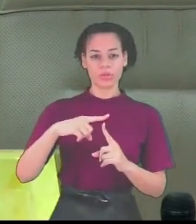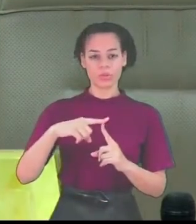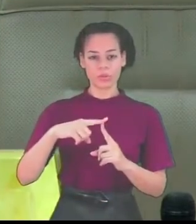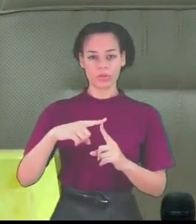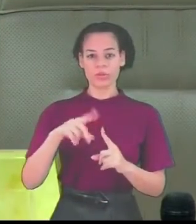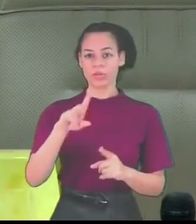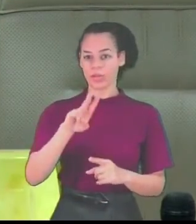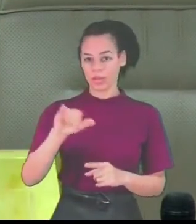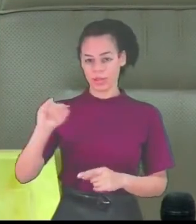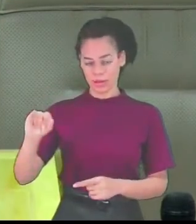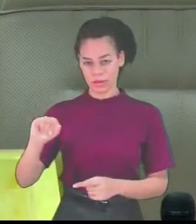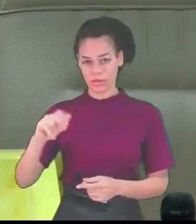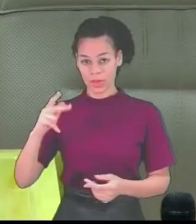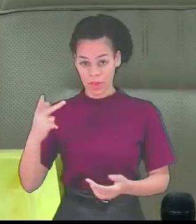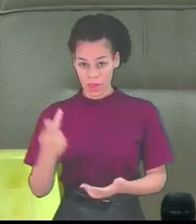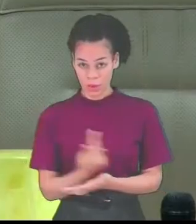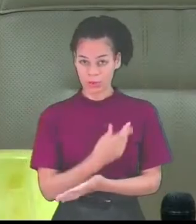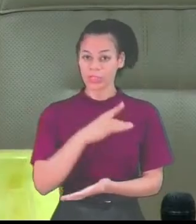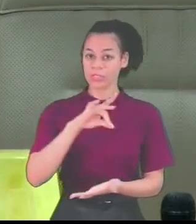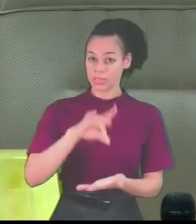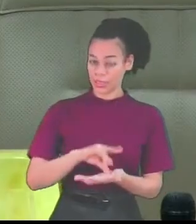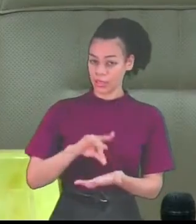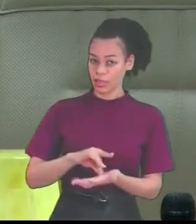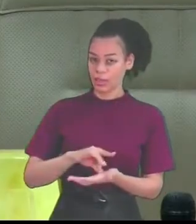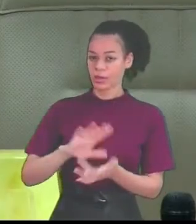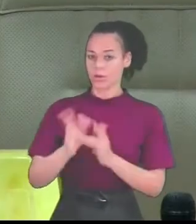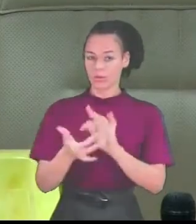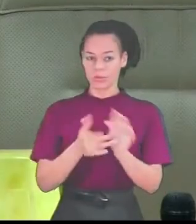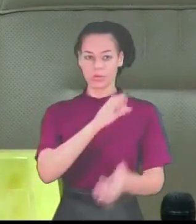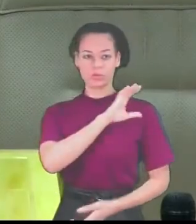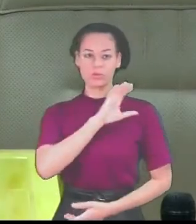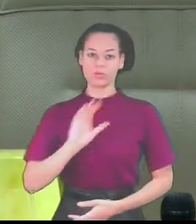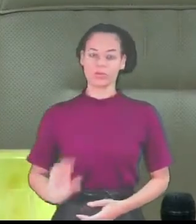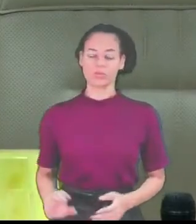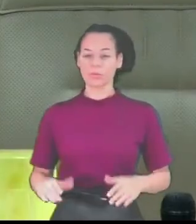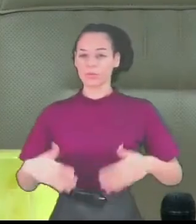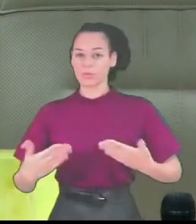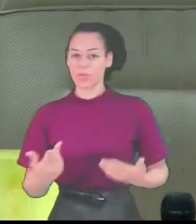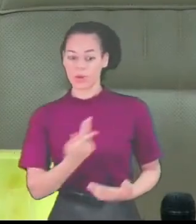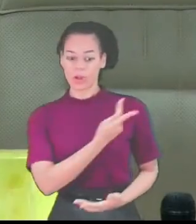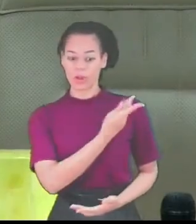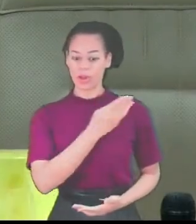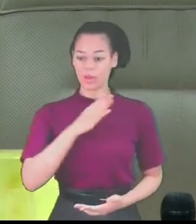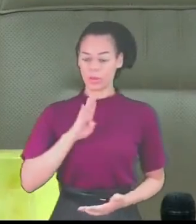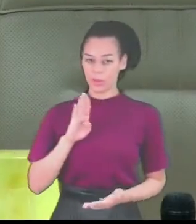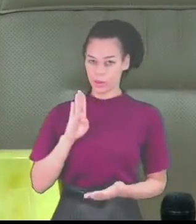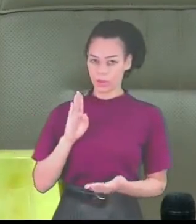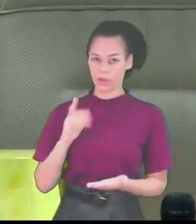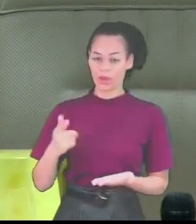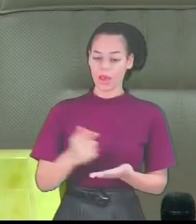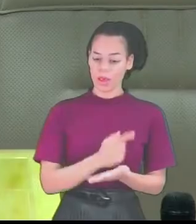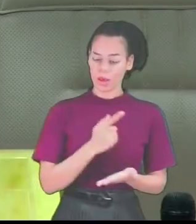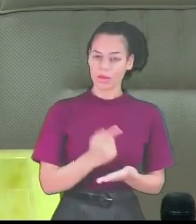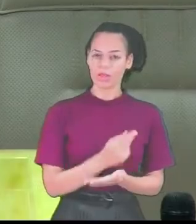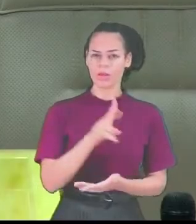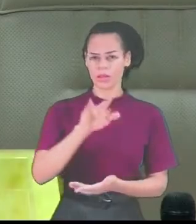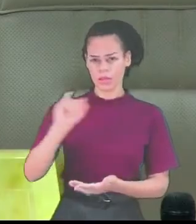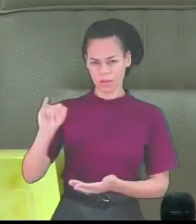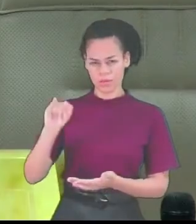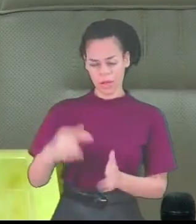se realizar na pessoa de Cristo eu não lembrei aos é um livro que vai trazer uma